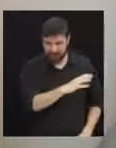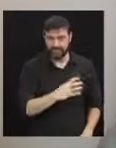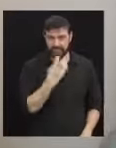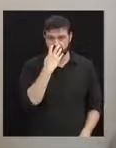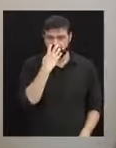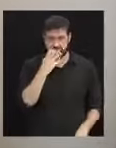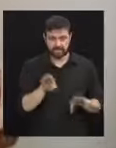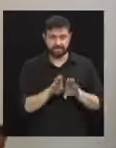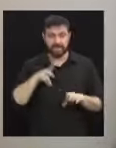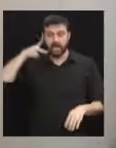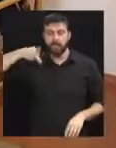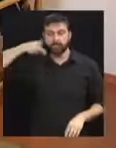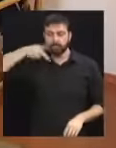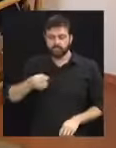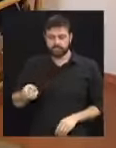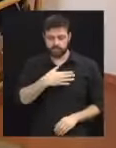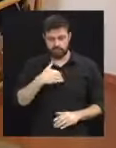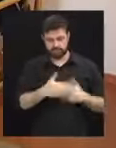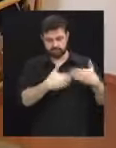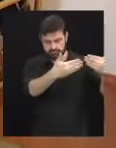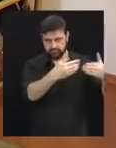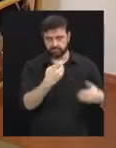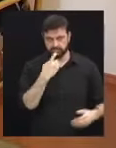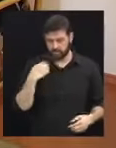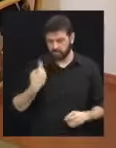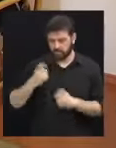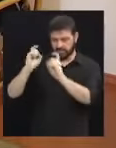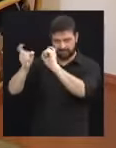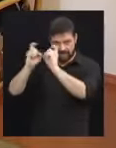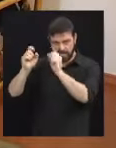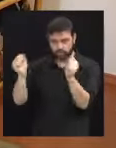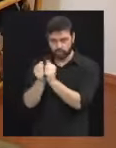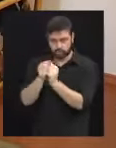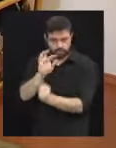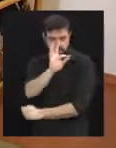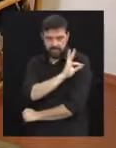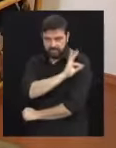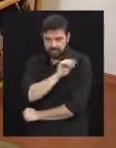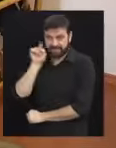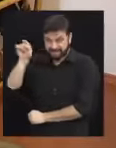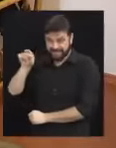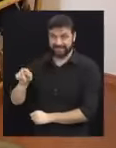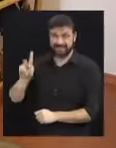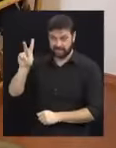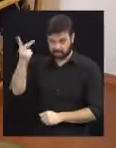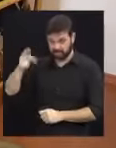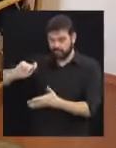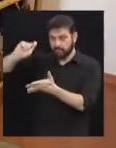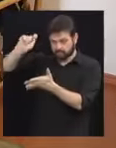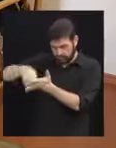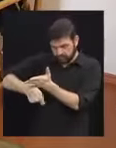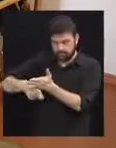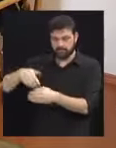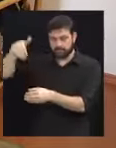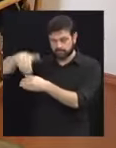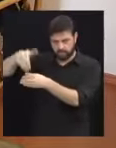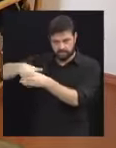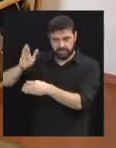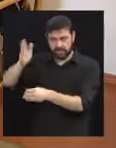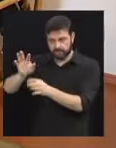está para se expandir, que ainda está muito restrita a Campinas. Nós já tivemos reuniões lá na prefeitura e o prefeito vai assinar o projeto, né? Já foi votado, já